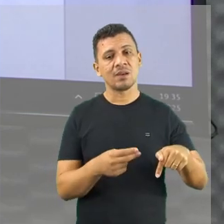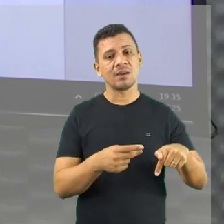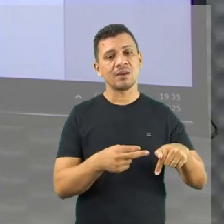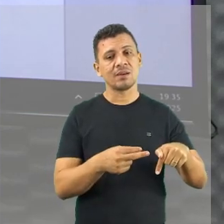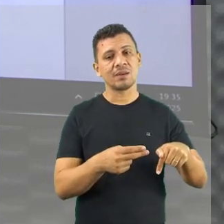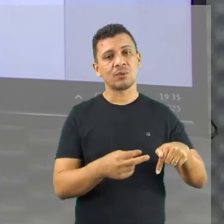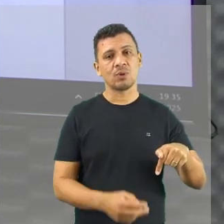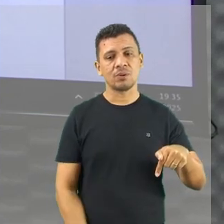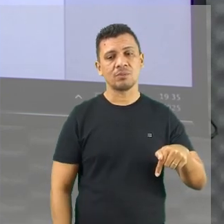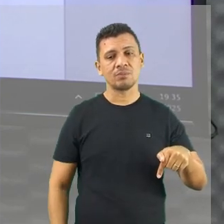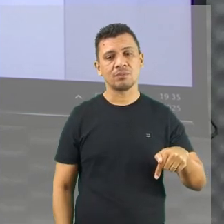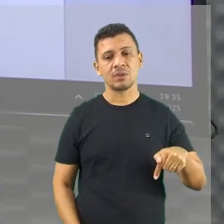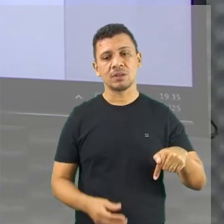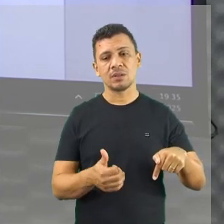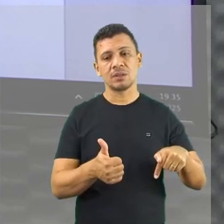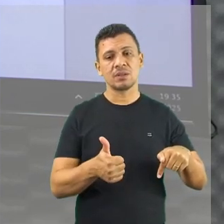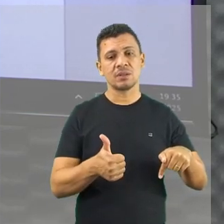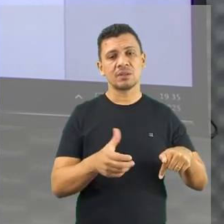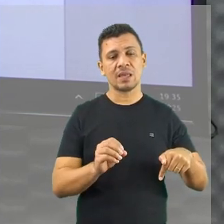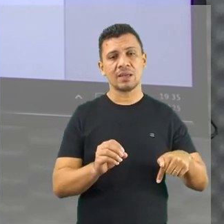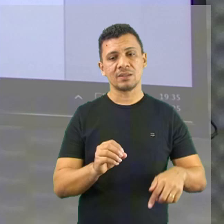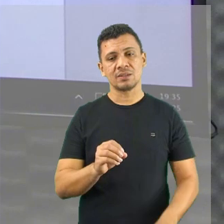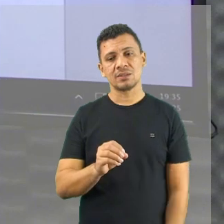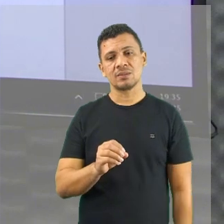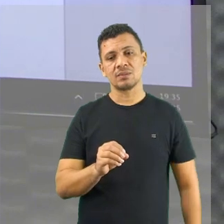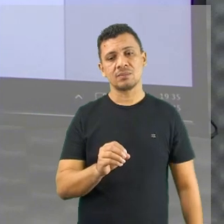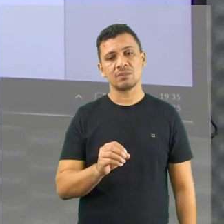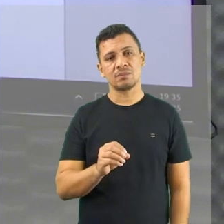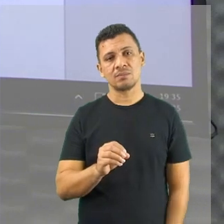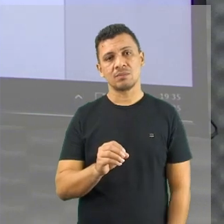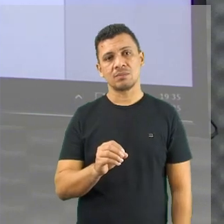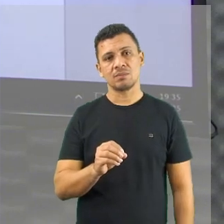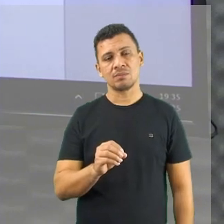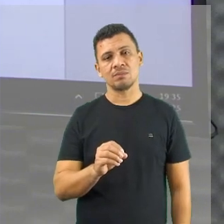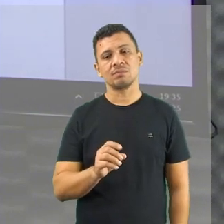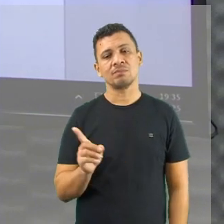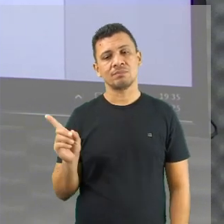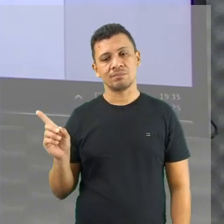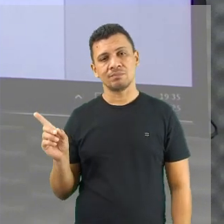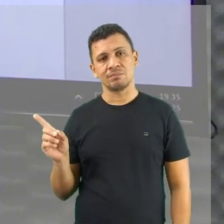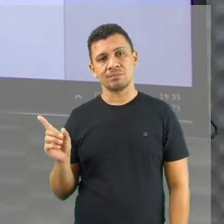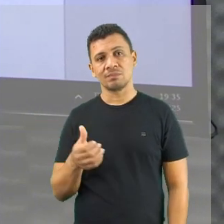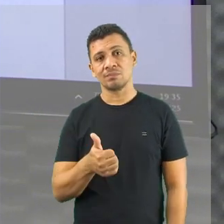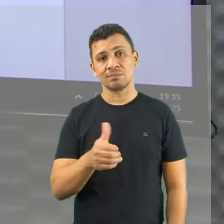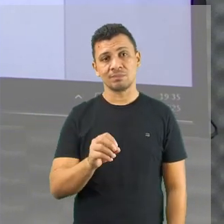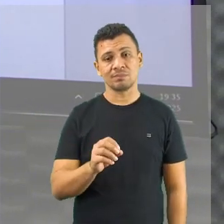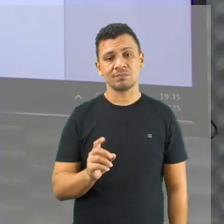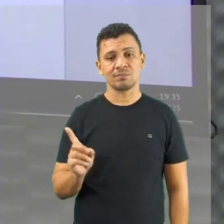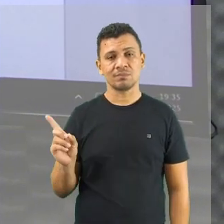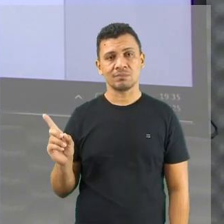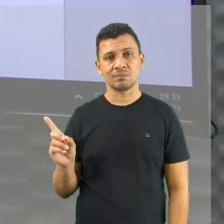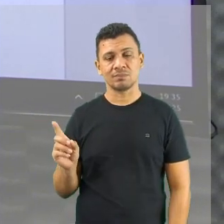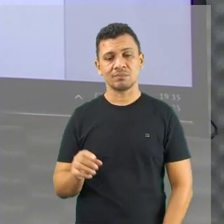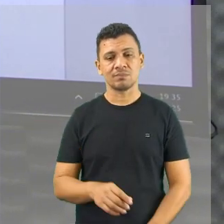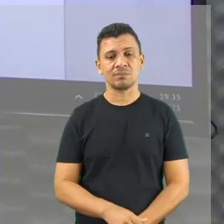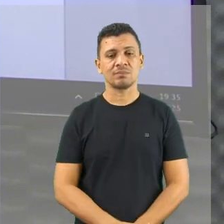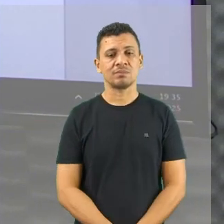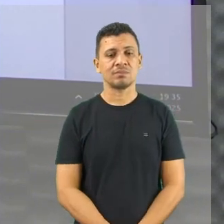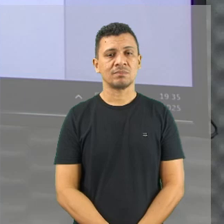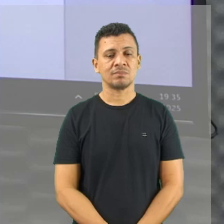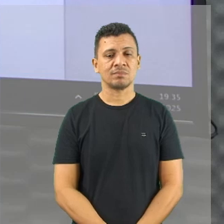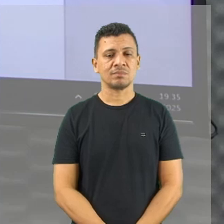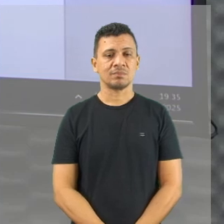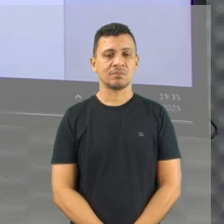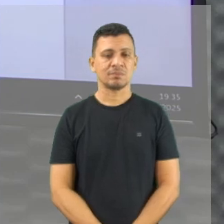ó, 10 ohms. 10 ohms. Pronto, ó, 10 ohms. Pronto.